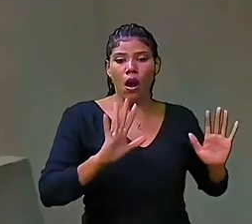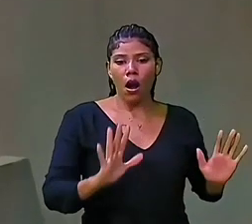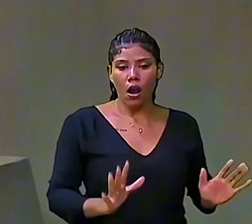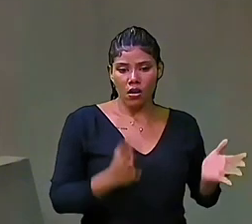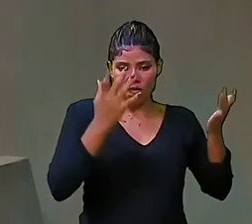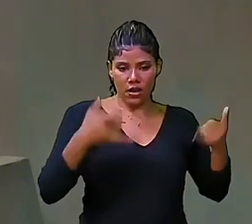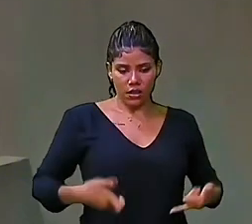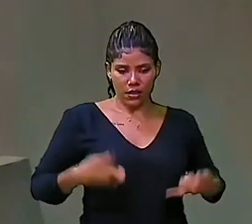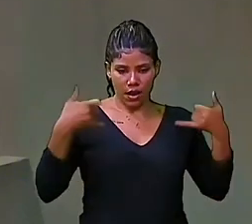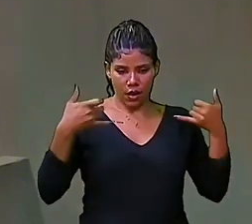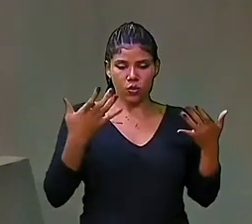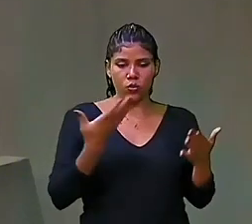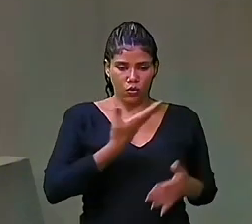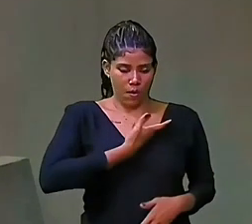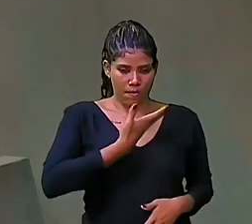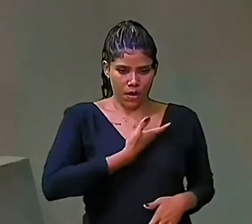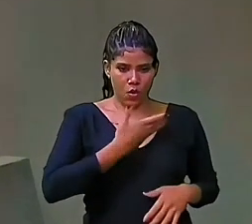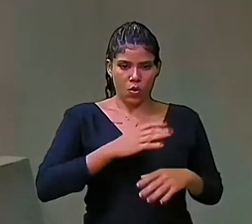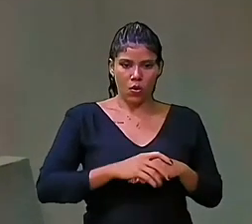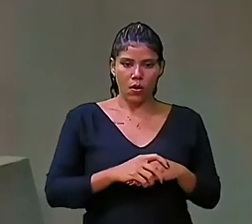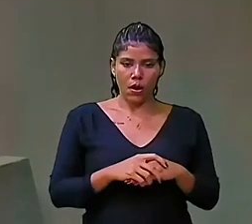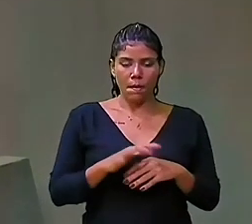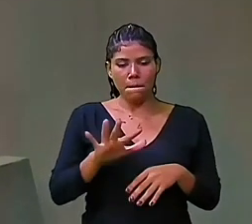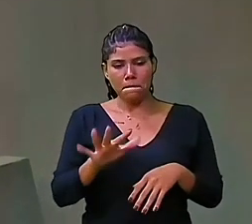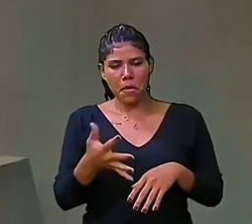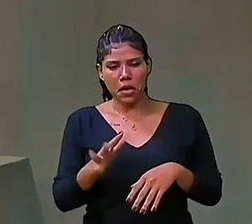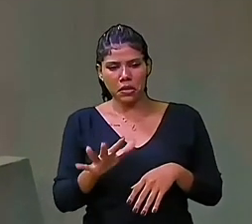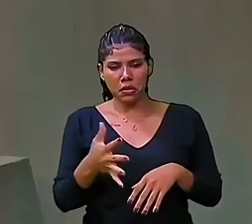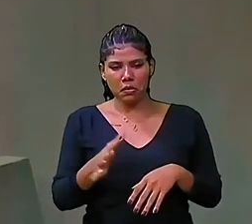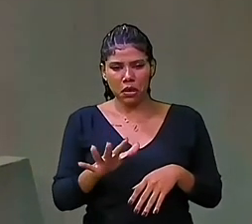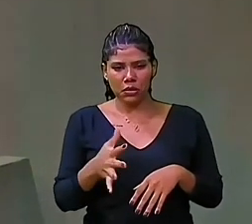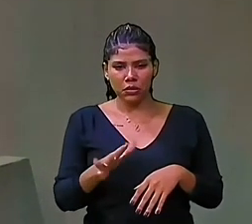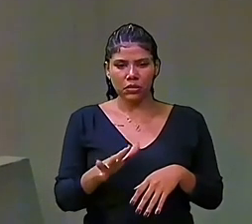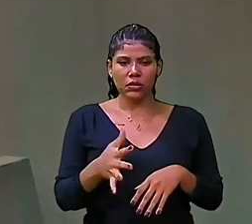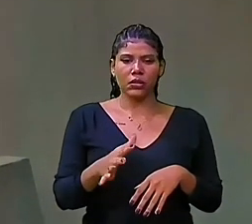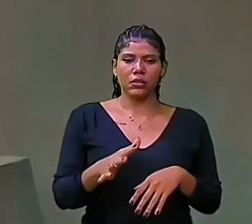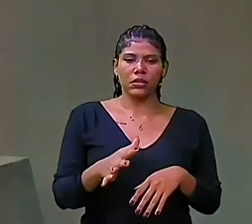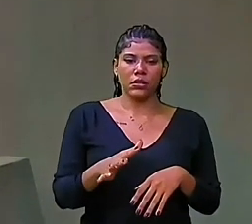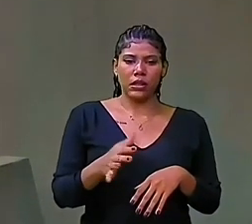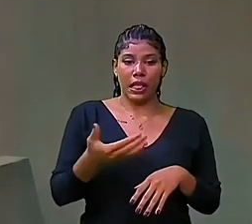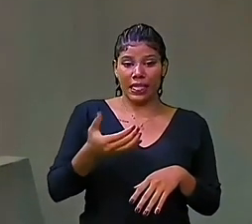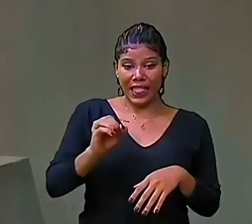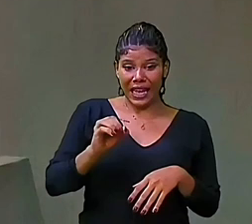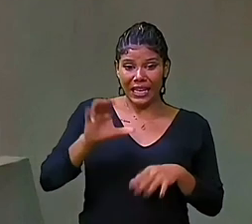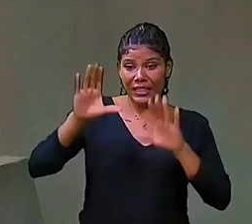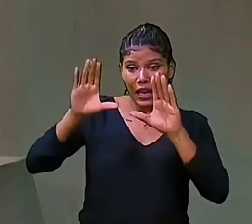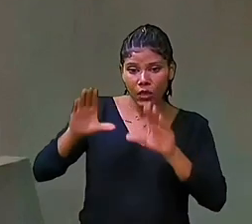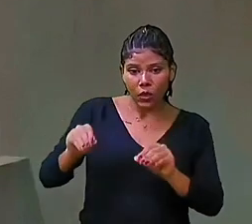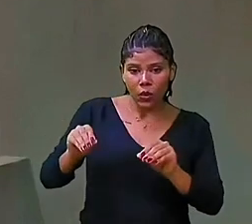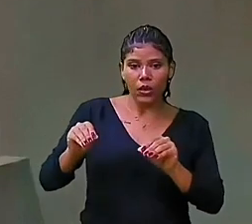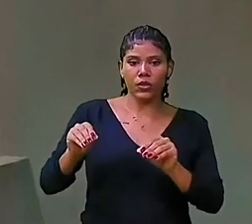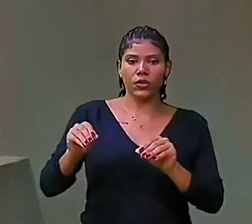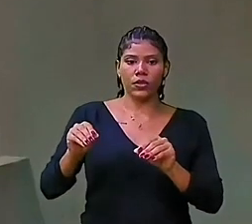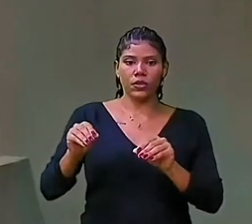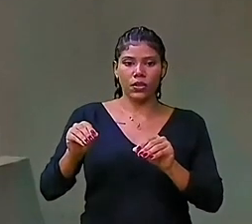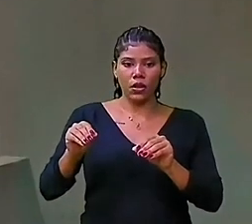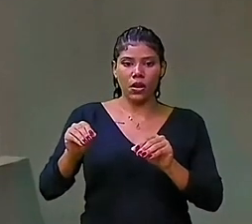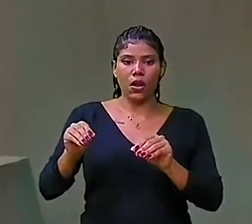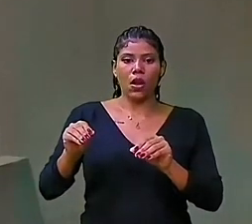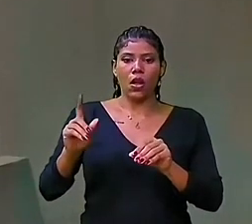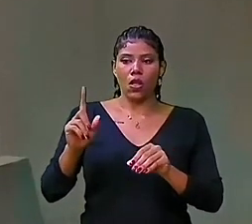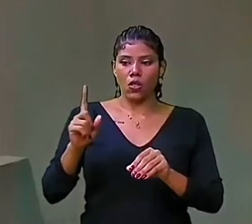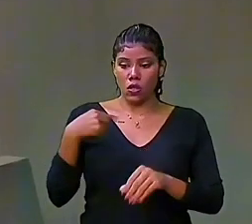amigo e, por volta de, salvo engano, 10 da noite, recebemos